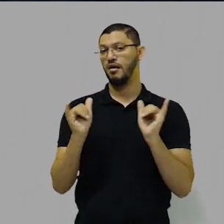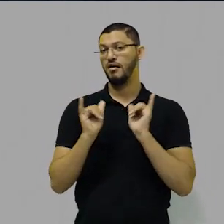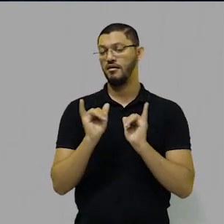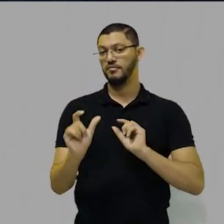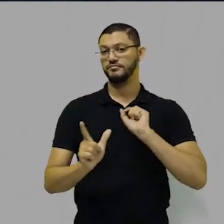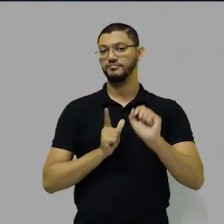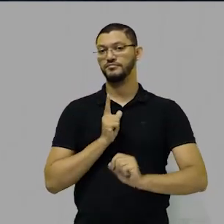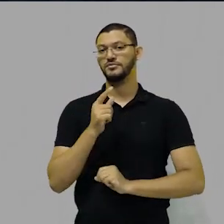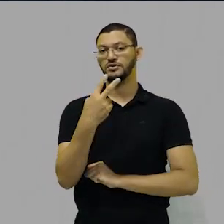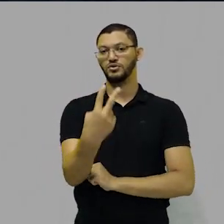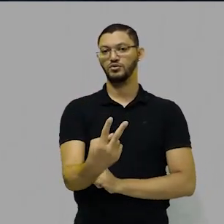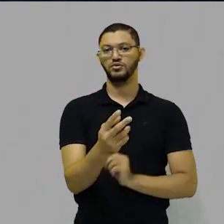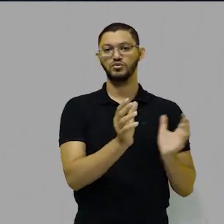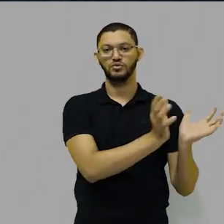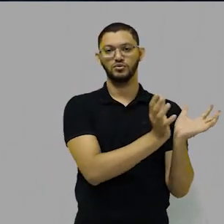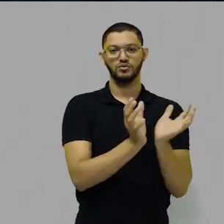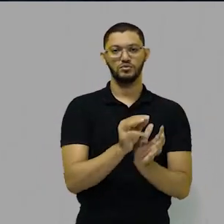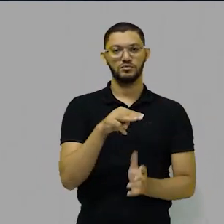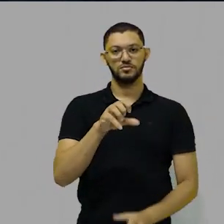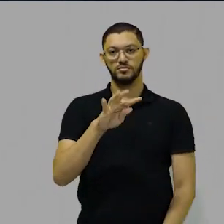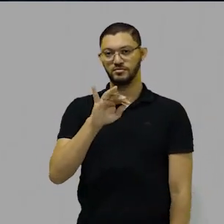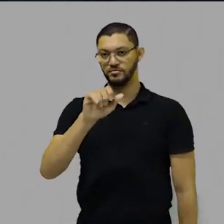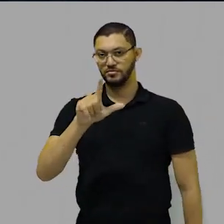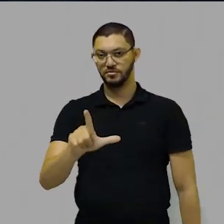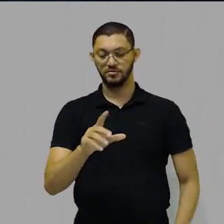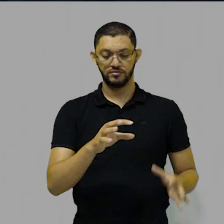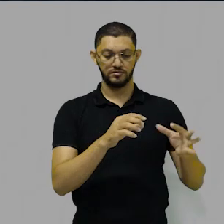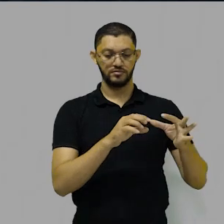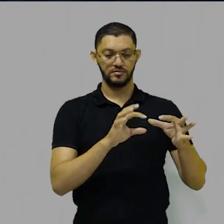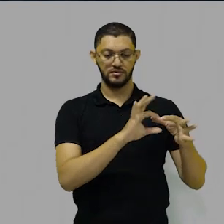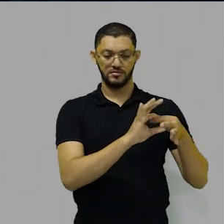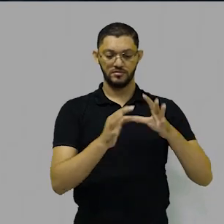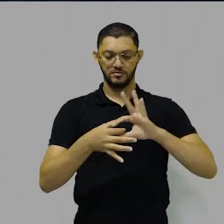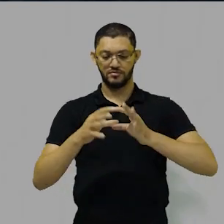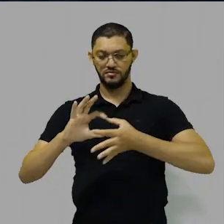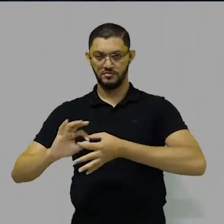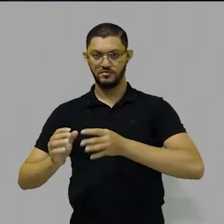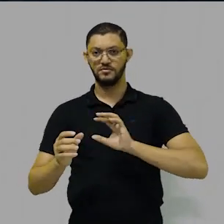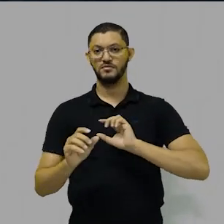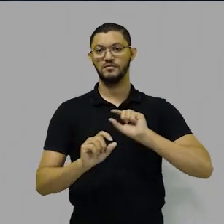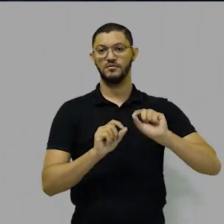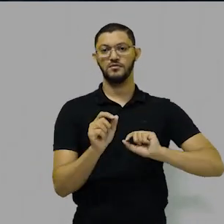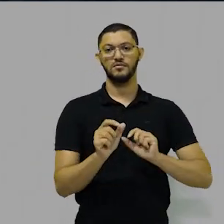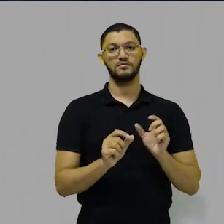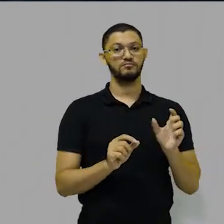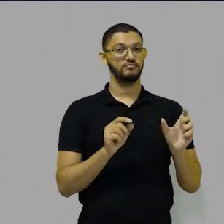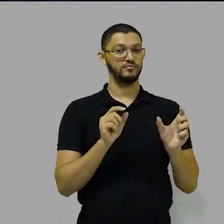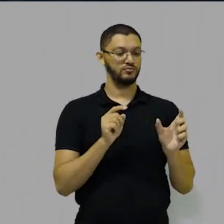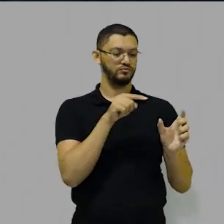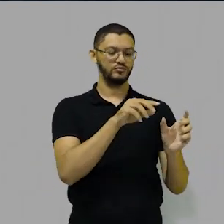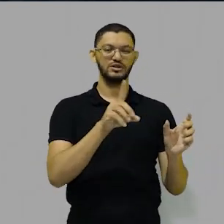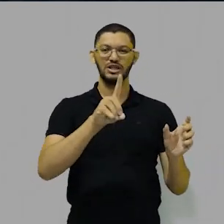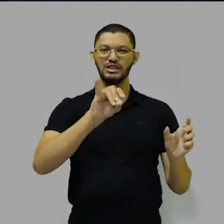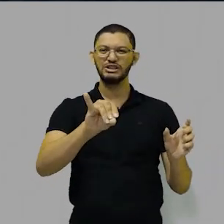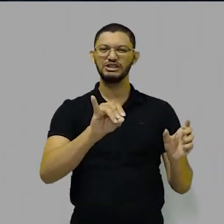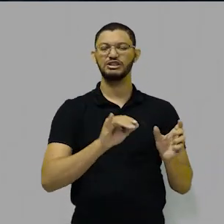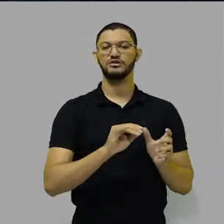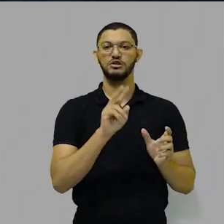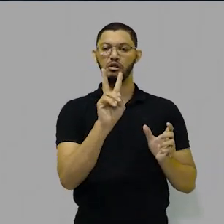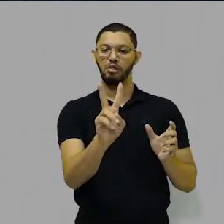informar que existem 2 grupos metil na cadeia, vou usar o prefixo di. Por exemplo,